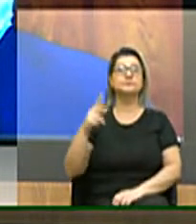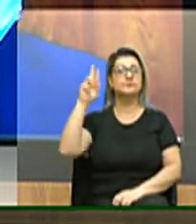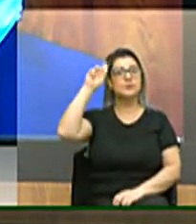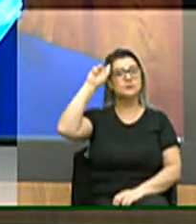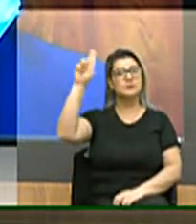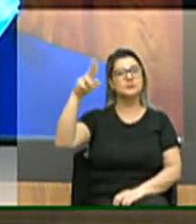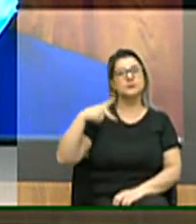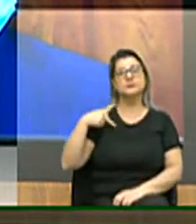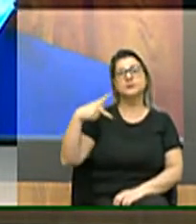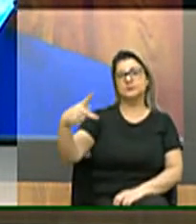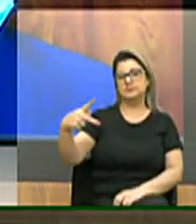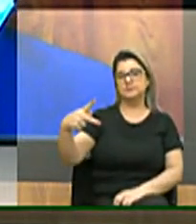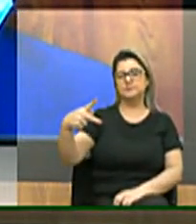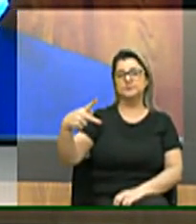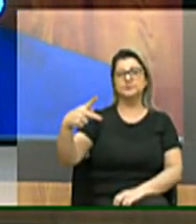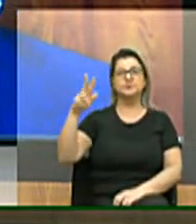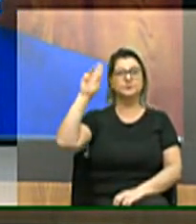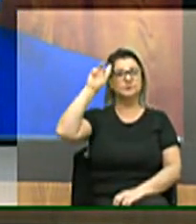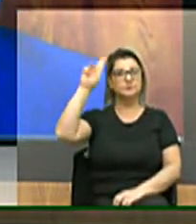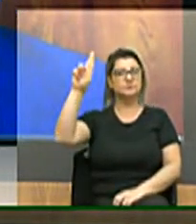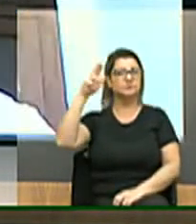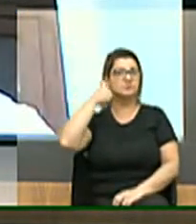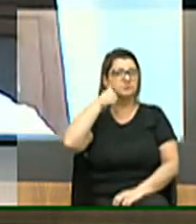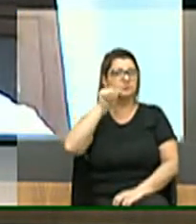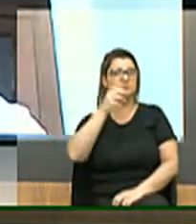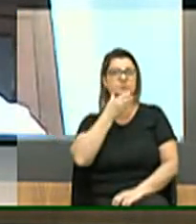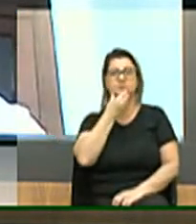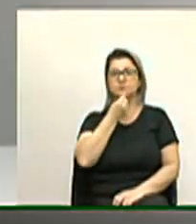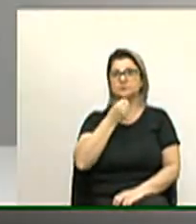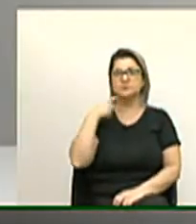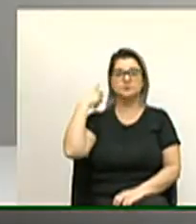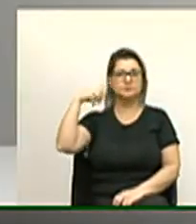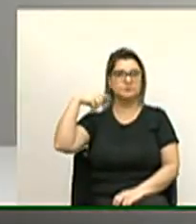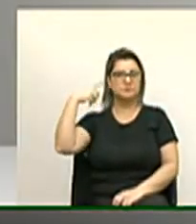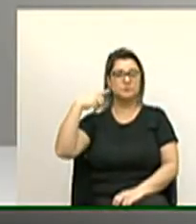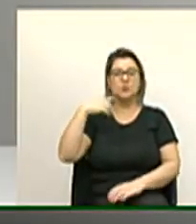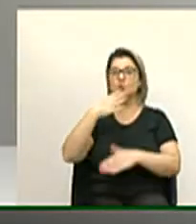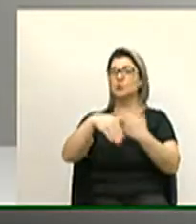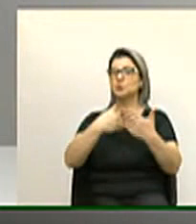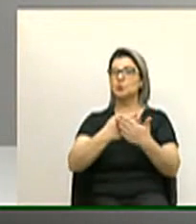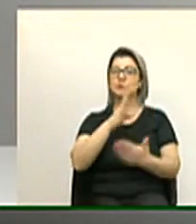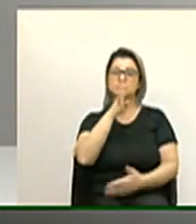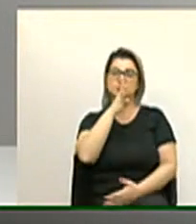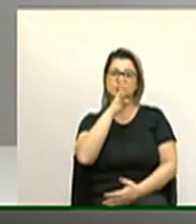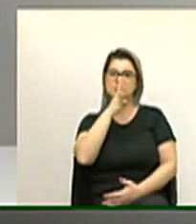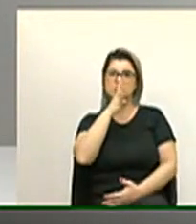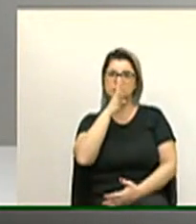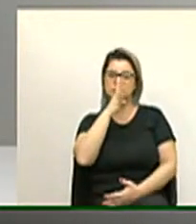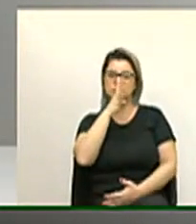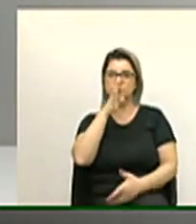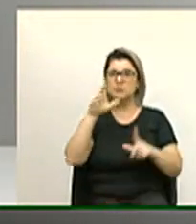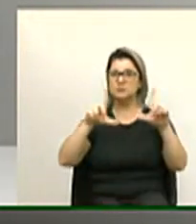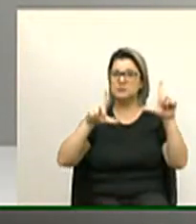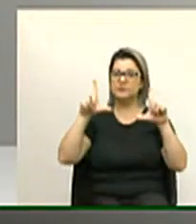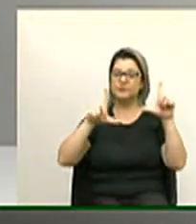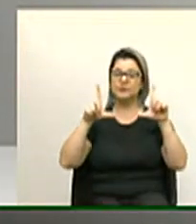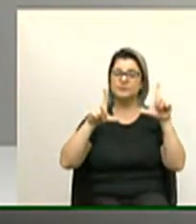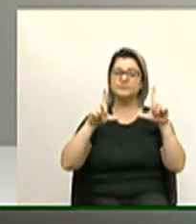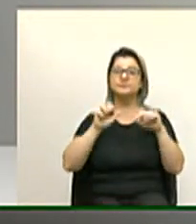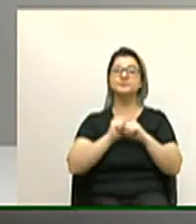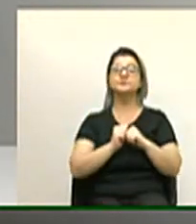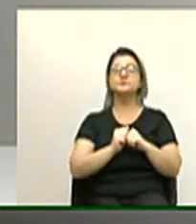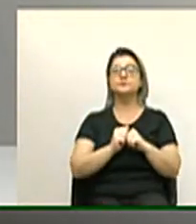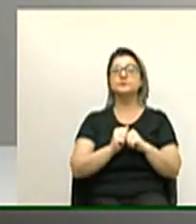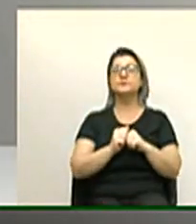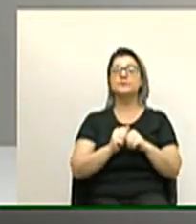e senhores deputados, as pessoas que nos assistem pela TV Assembleia, pelas redes sociais. Em primeiro